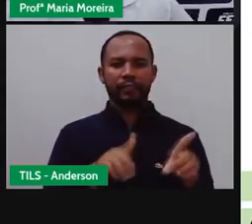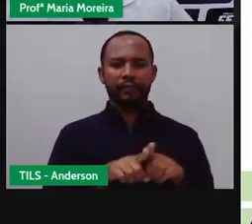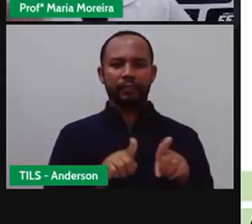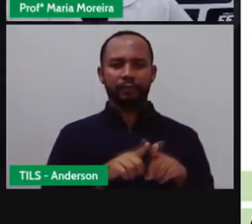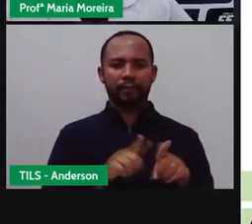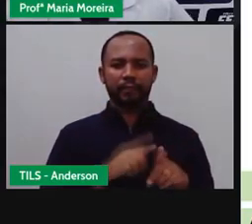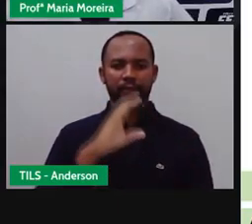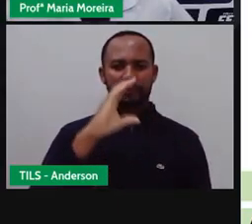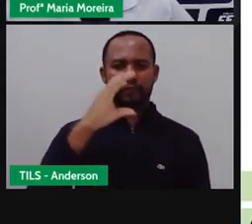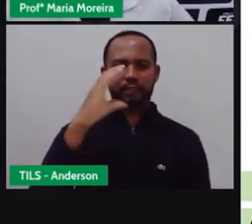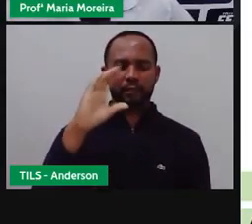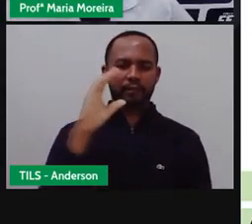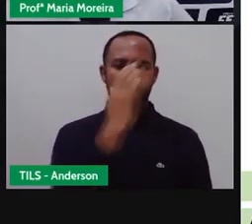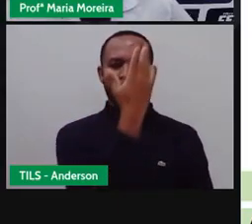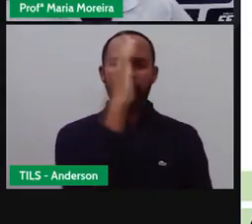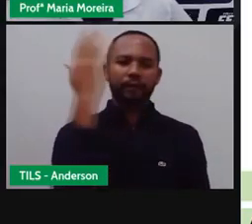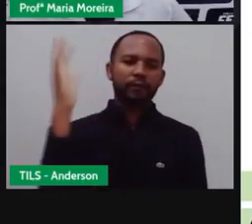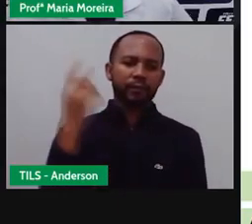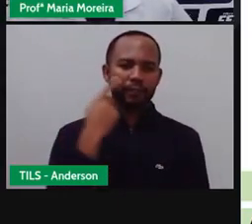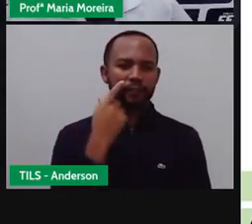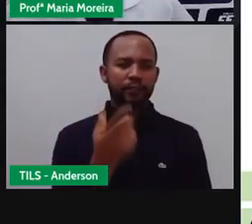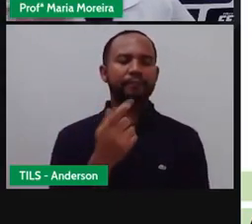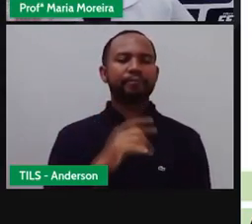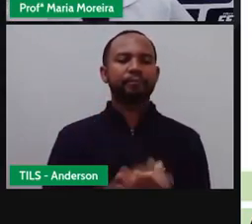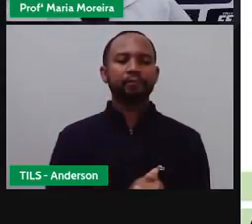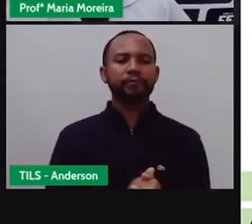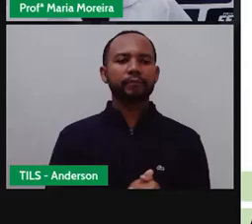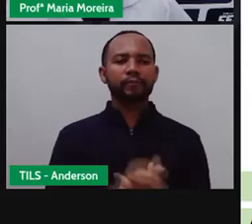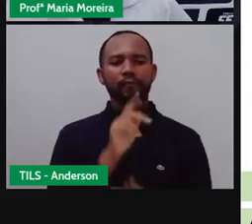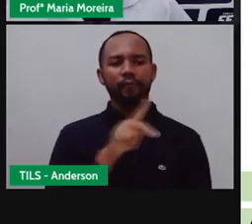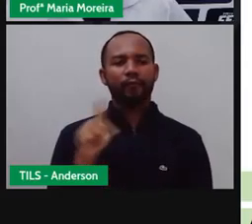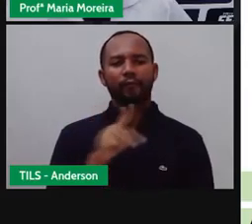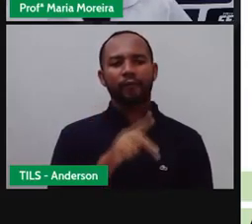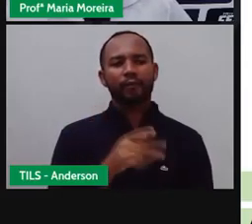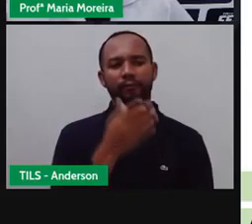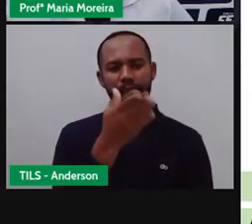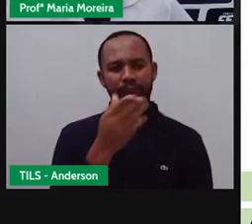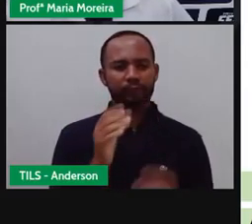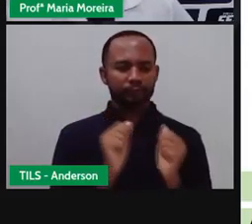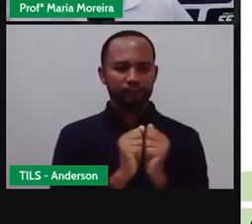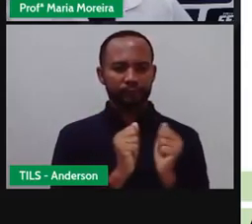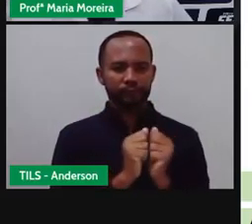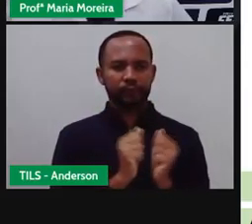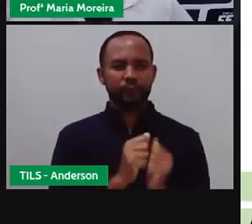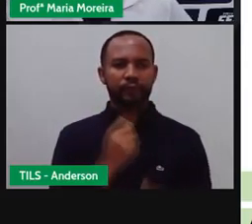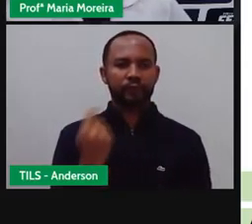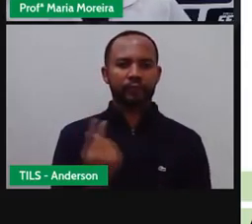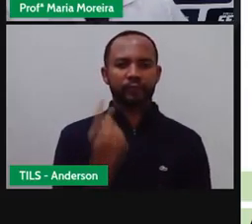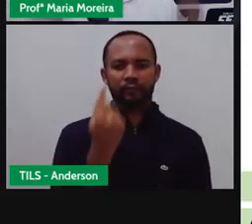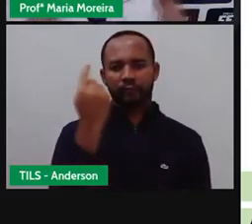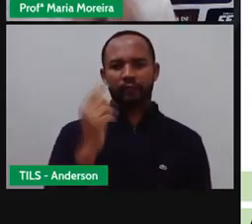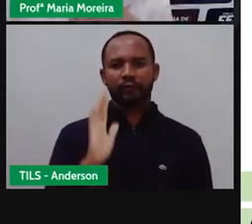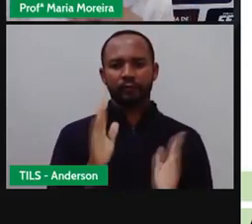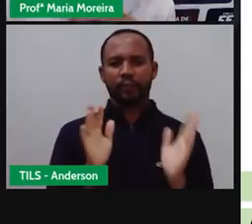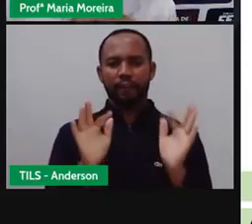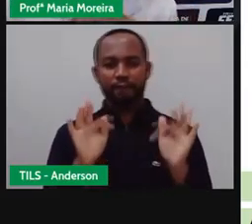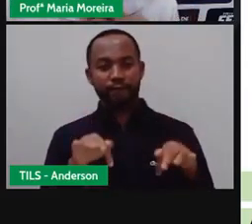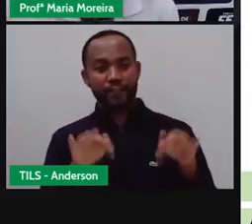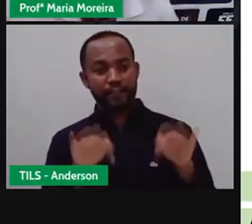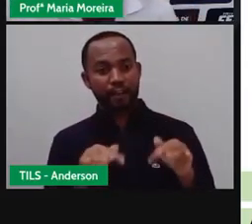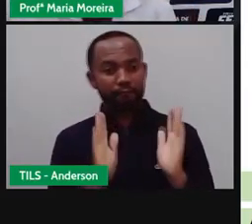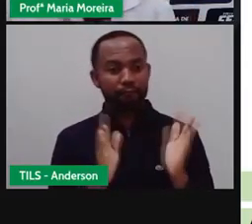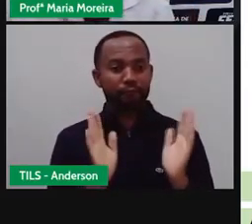isso? Promaria e Anderson aqui com vocês e mais uma aula, né? Mais uma aula, nossa última aula. Chega, tá dando